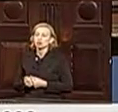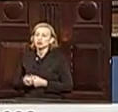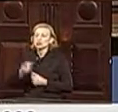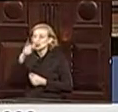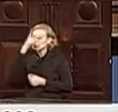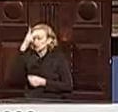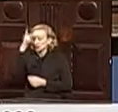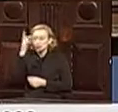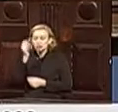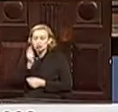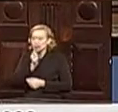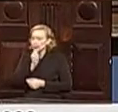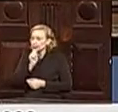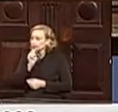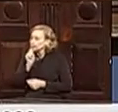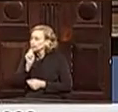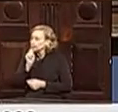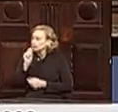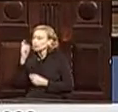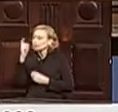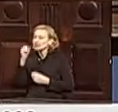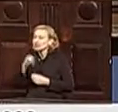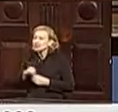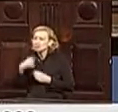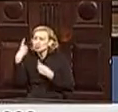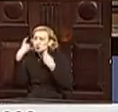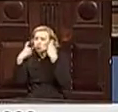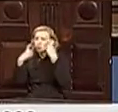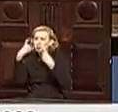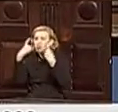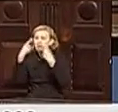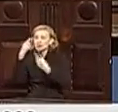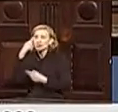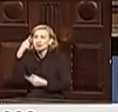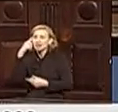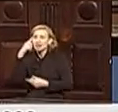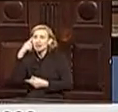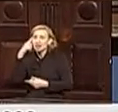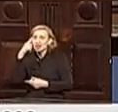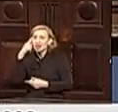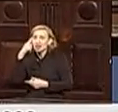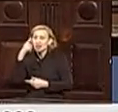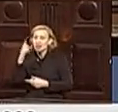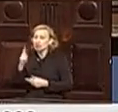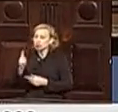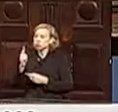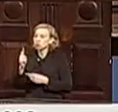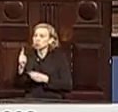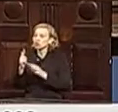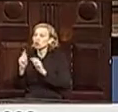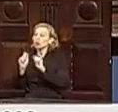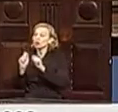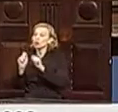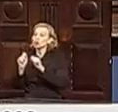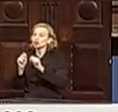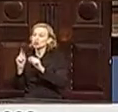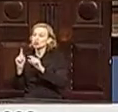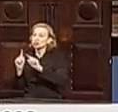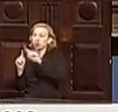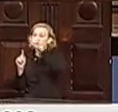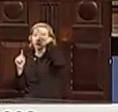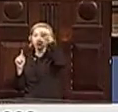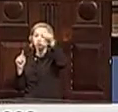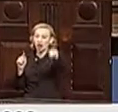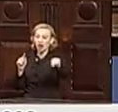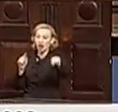ninguém se preocupa em pensar que aquela bala, aquele projétil que subiu, vai cair na